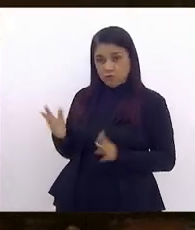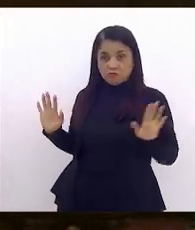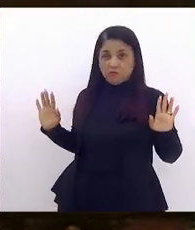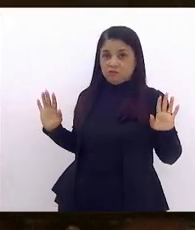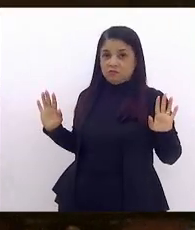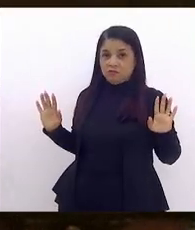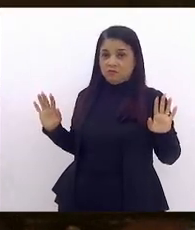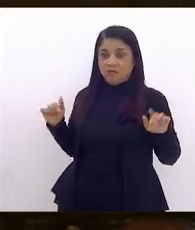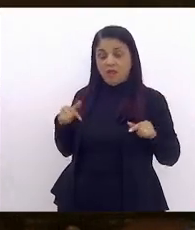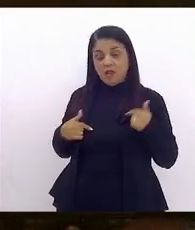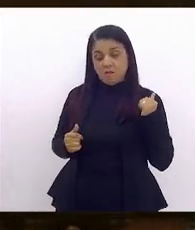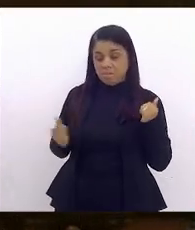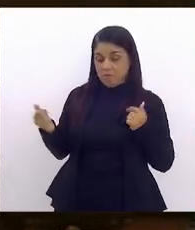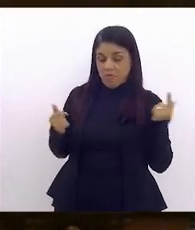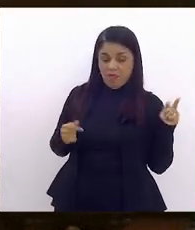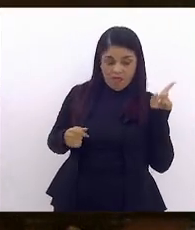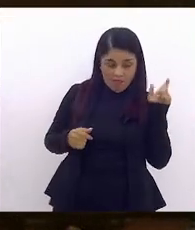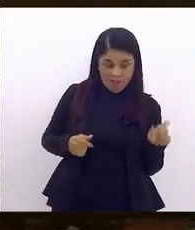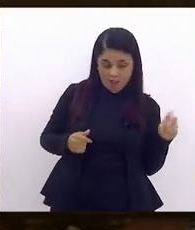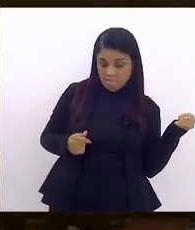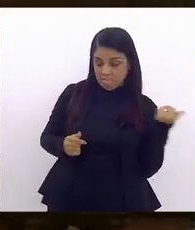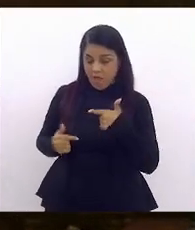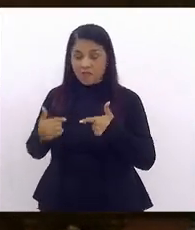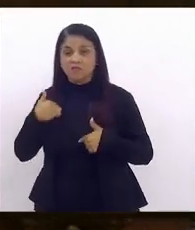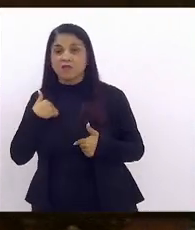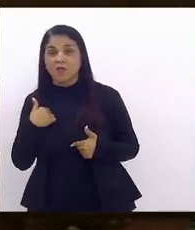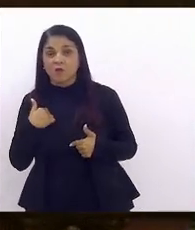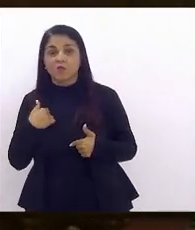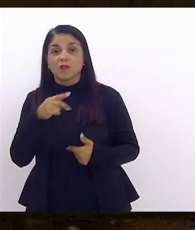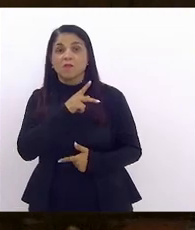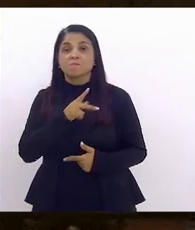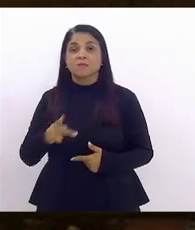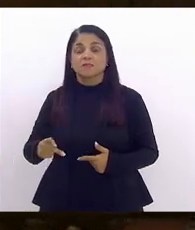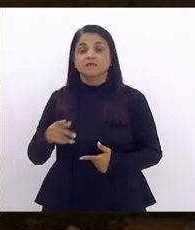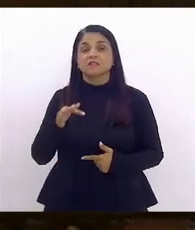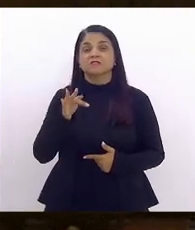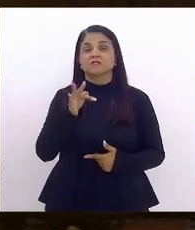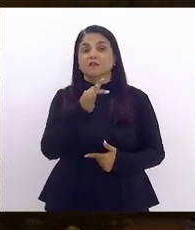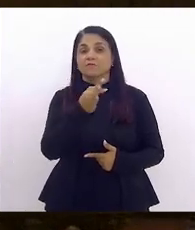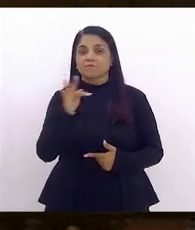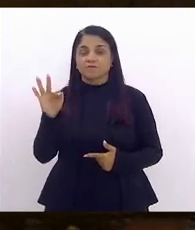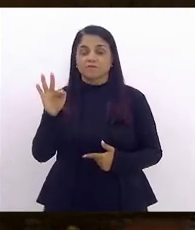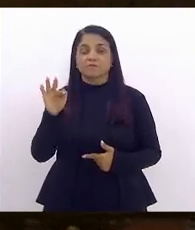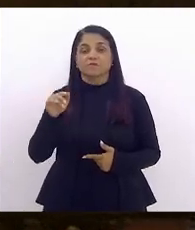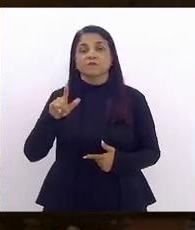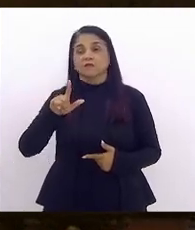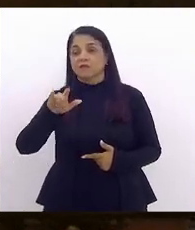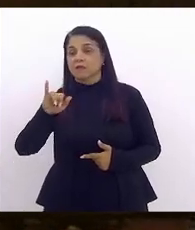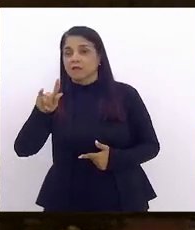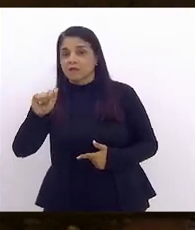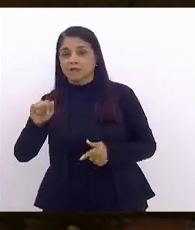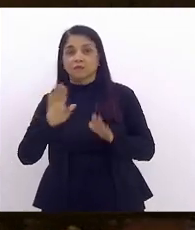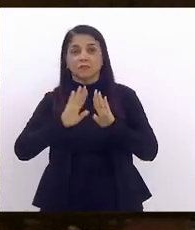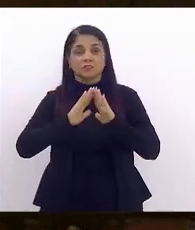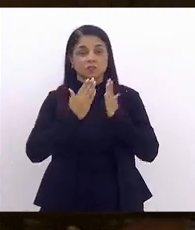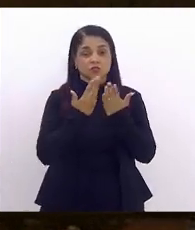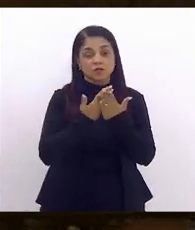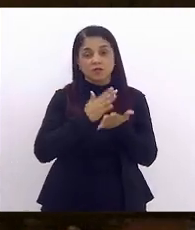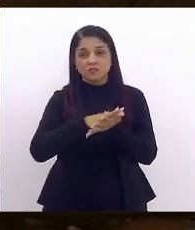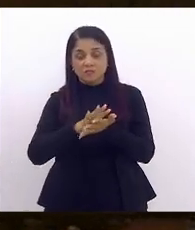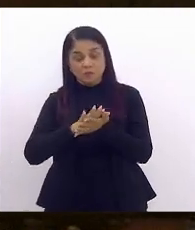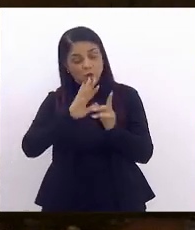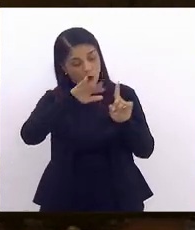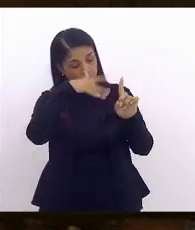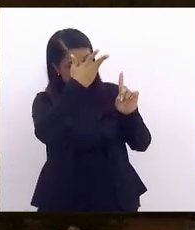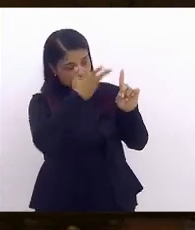ele é mais do que eu, porque ele é presidente da Federação das Ligas e das Escolas de Samba. É esse que eu vou homenagear